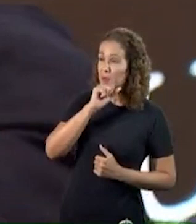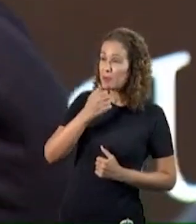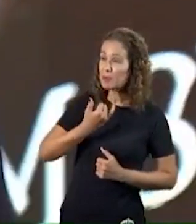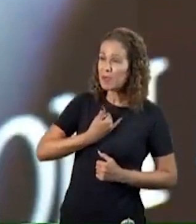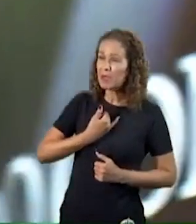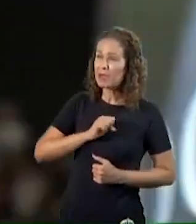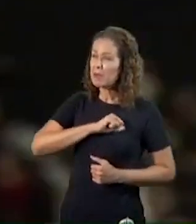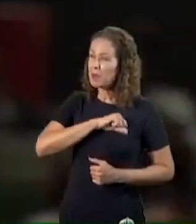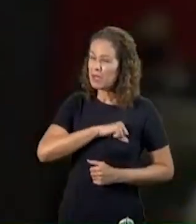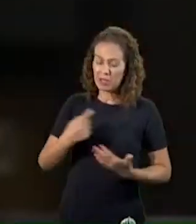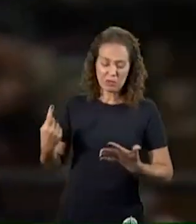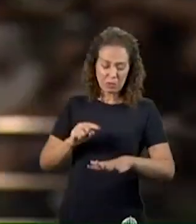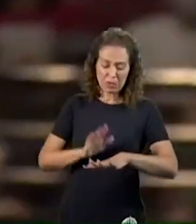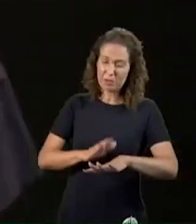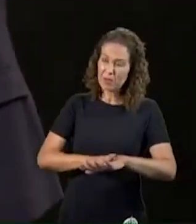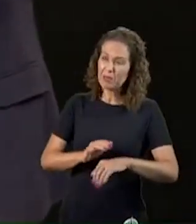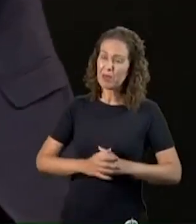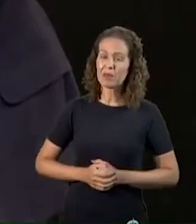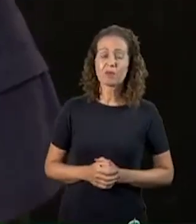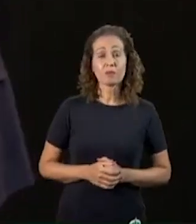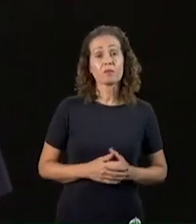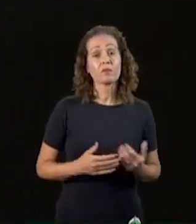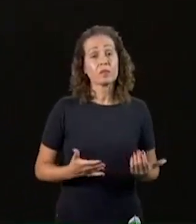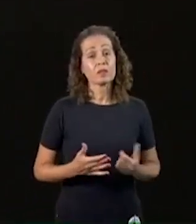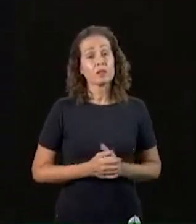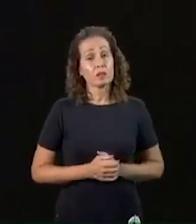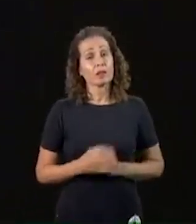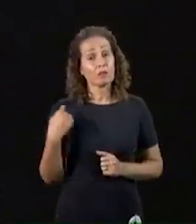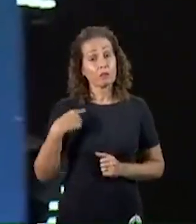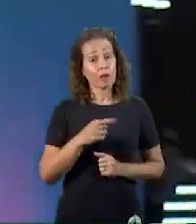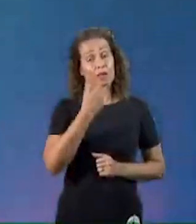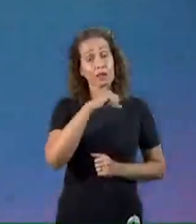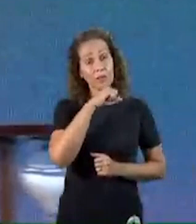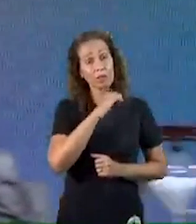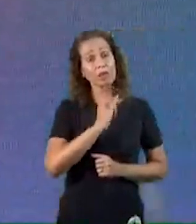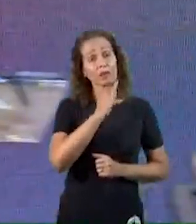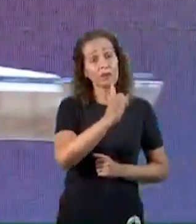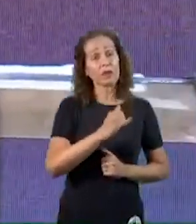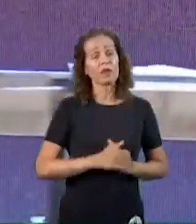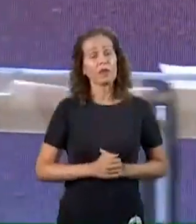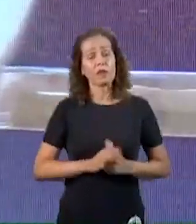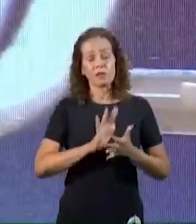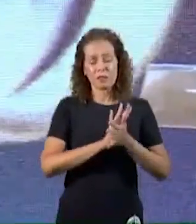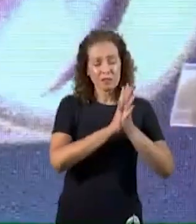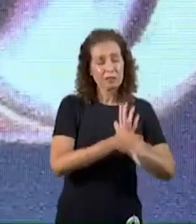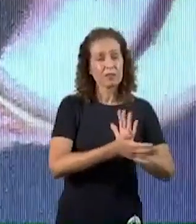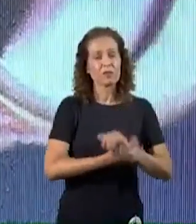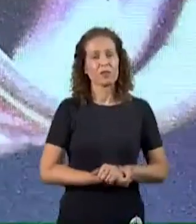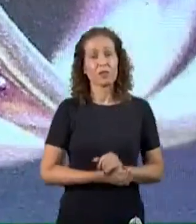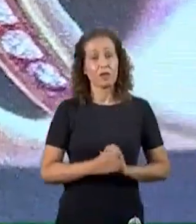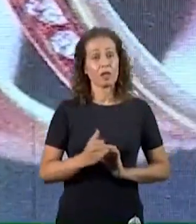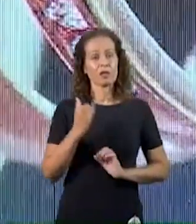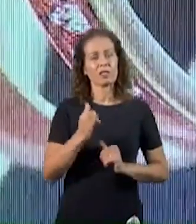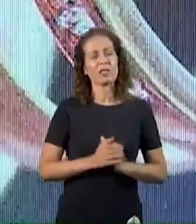Eu falei, pede para sua mãe com as mãos postas para ela desfalar isso. Ela foi na mãe e falou, mãe, por favor, por favor, eu sei que a senhora não gosta de